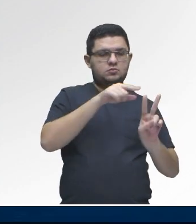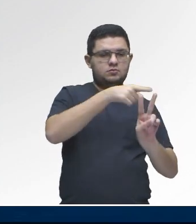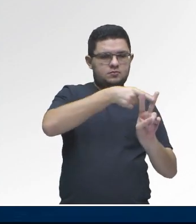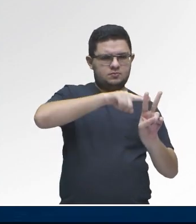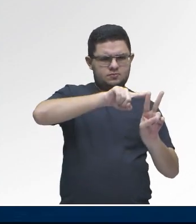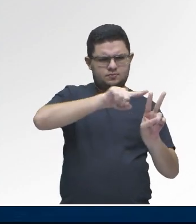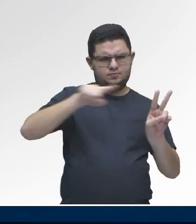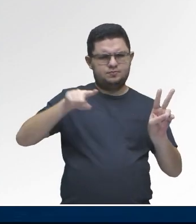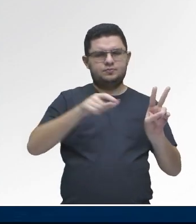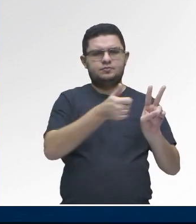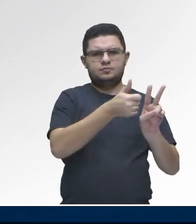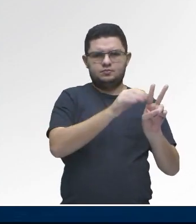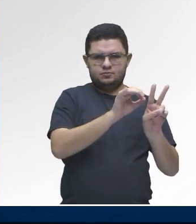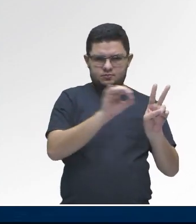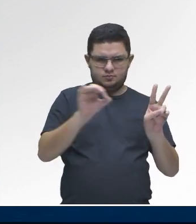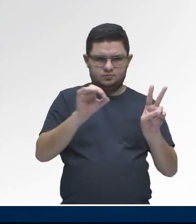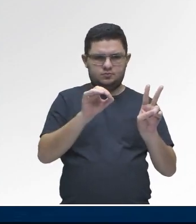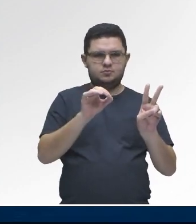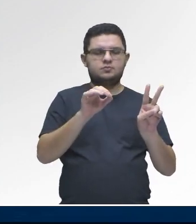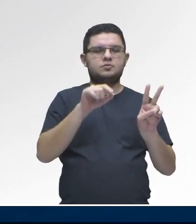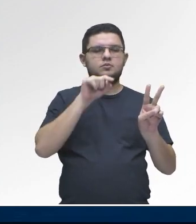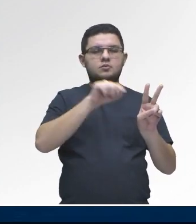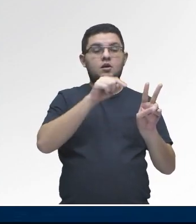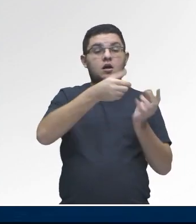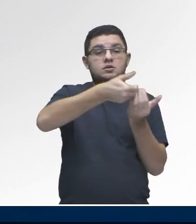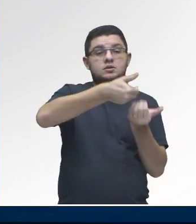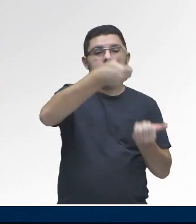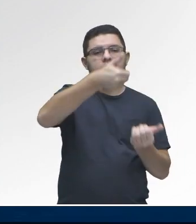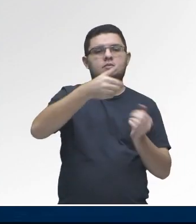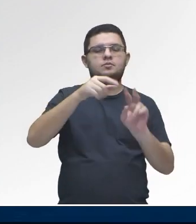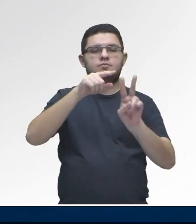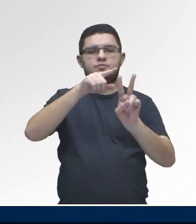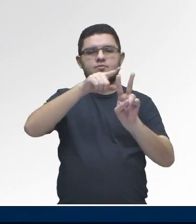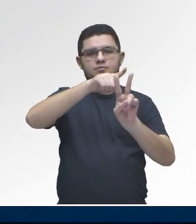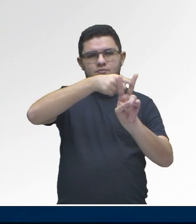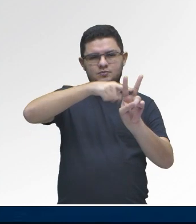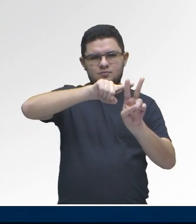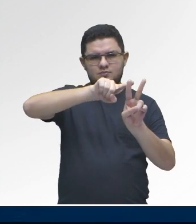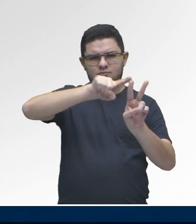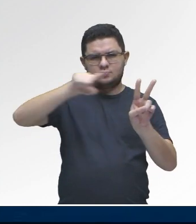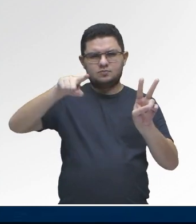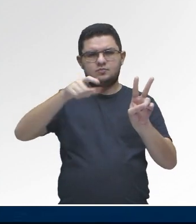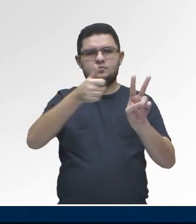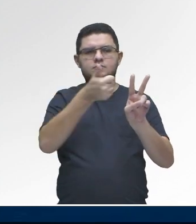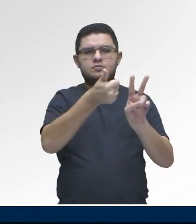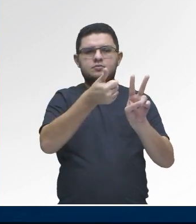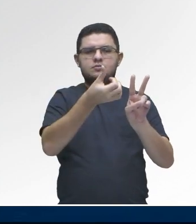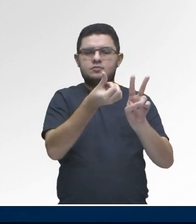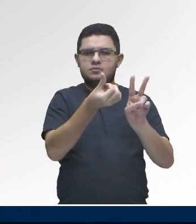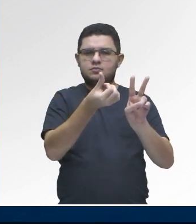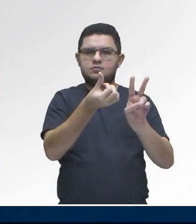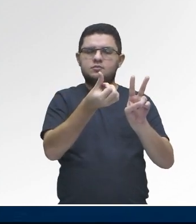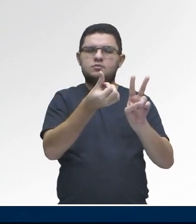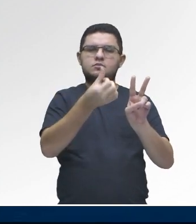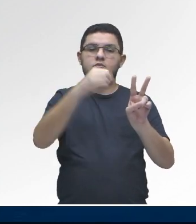porque mais 13 ao quadrado e menos 13 ao quadrado